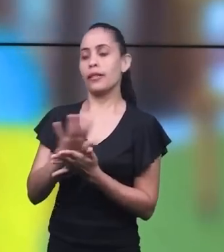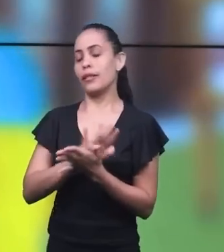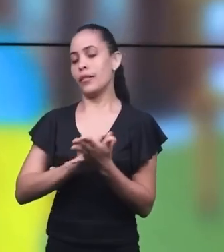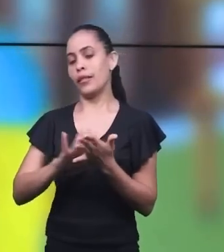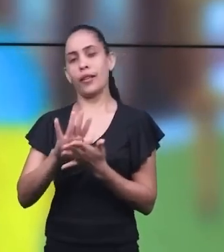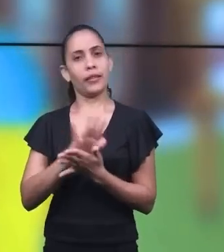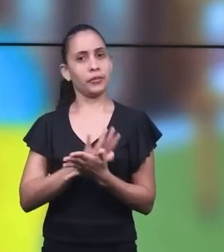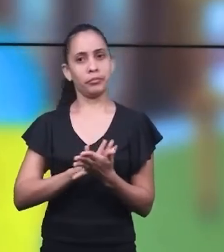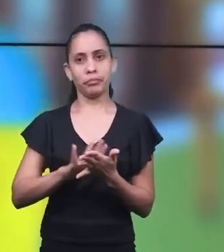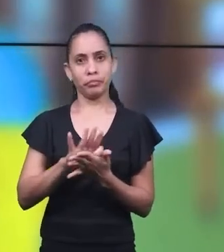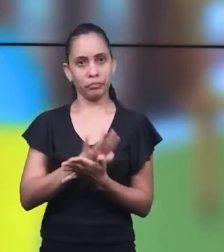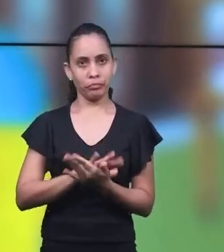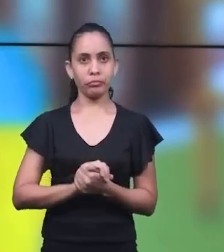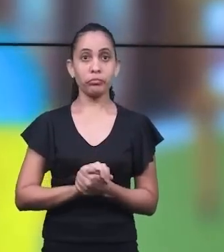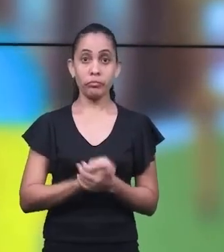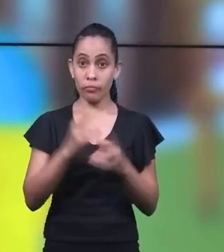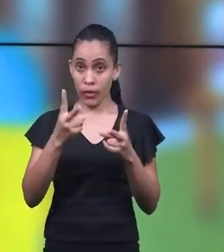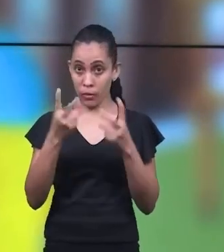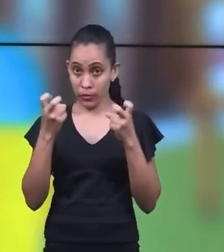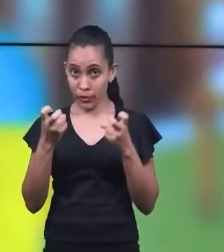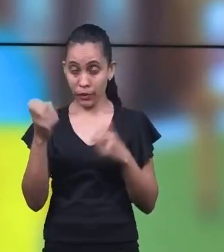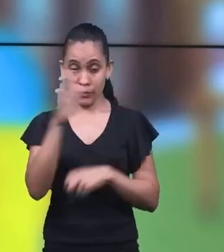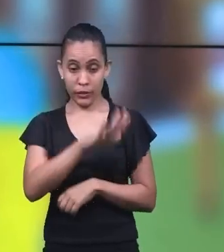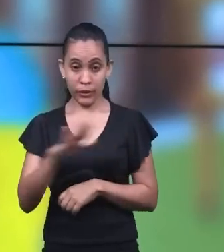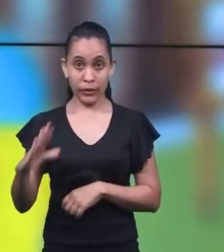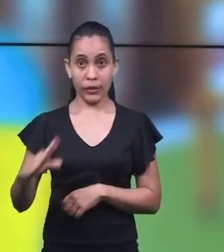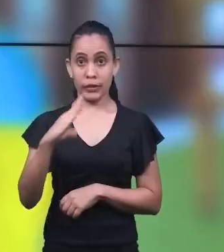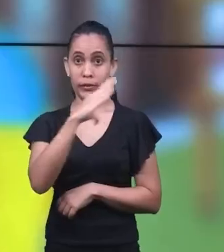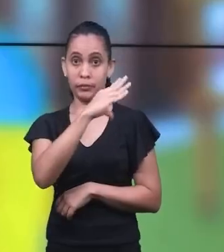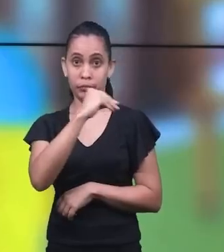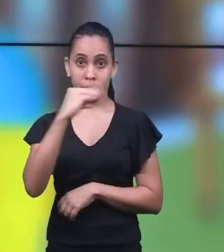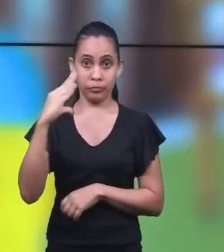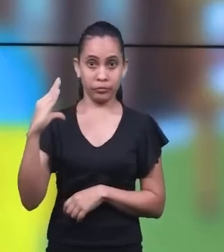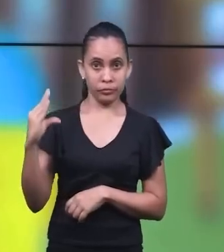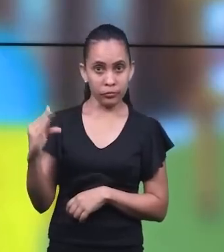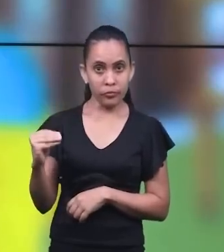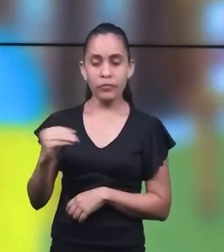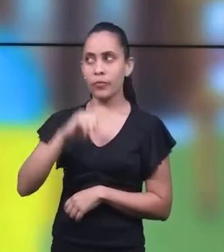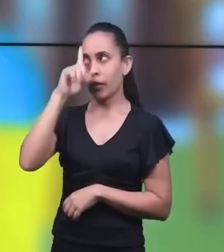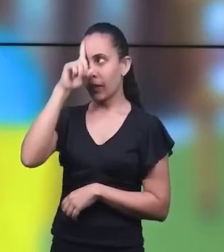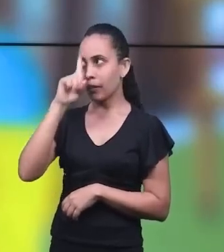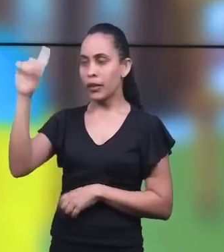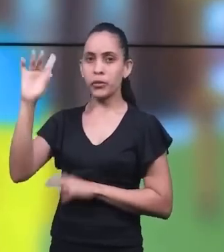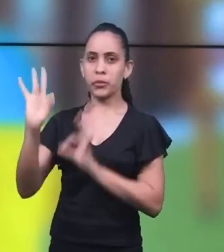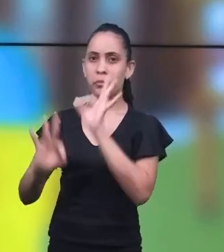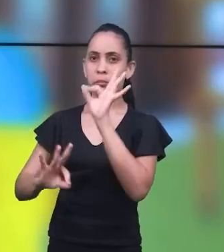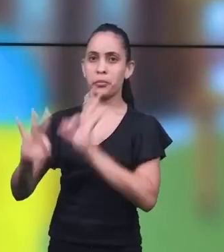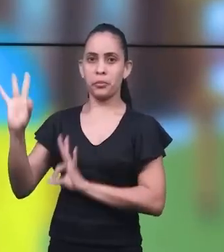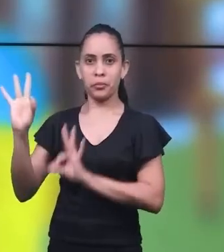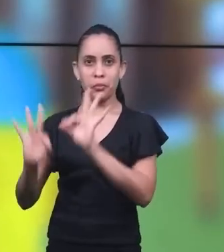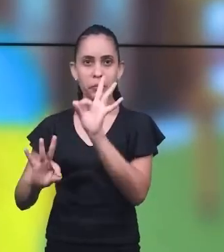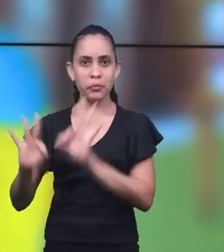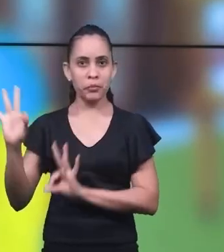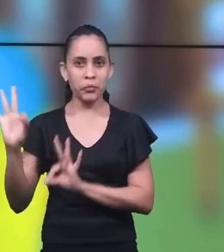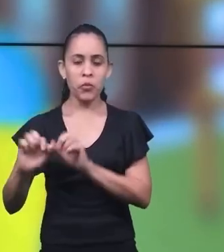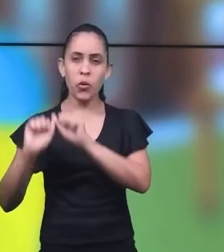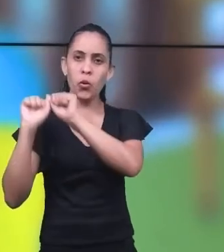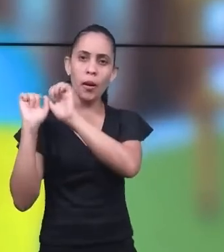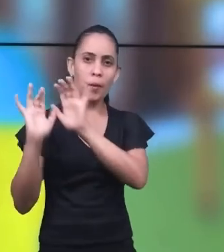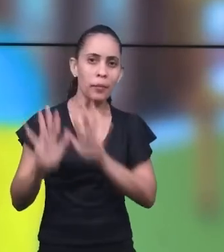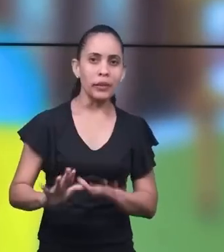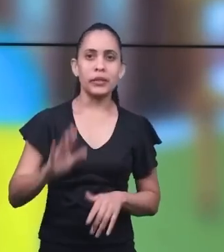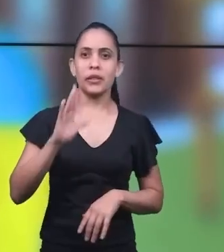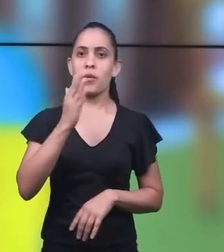o povo de Israel. Observem, crianças, intermediários e adolescentes, Deus proveu alimento, proveu